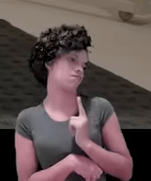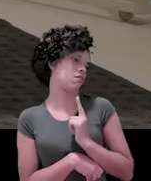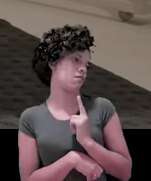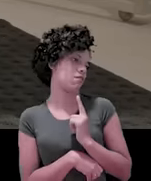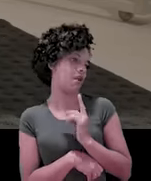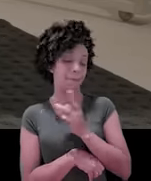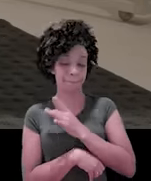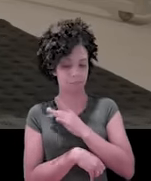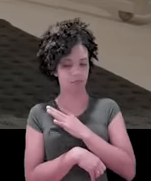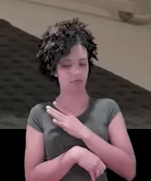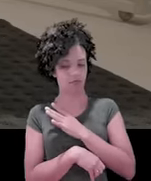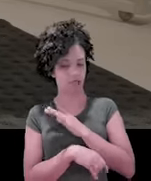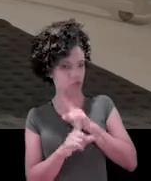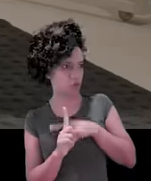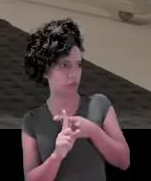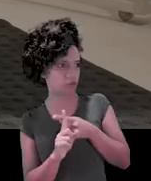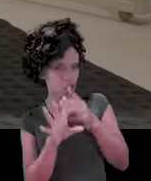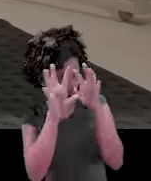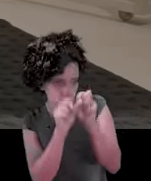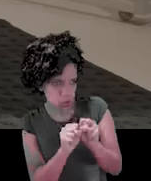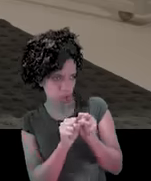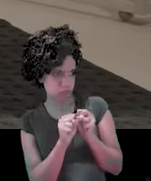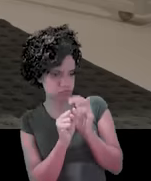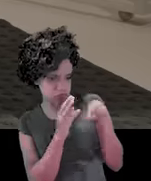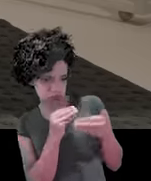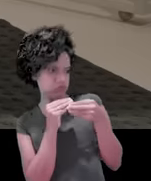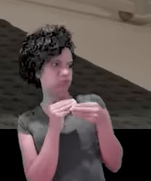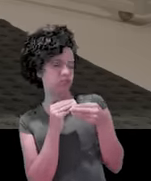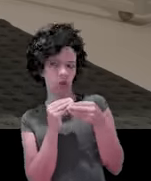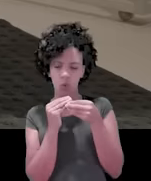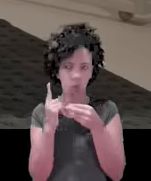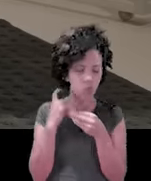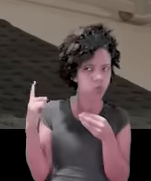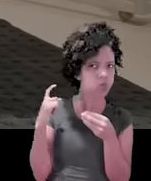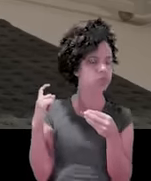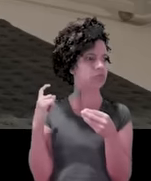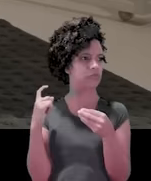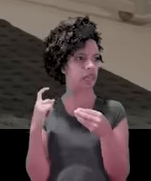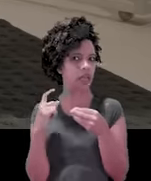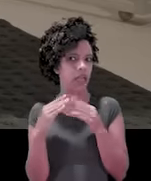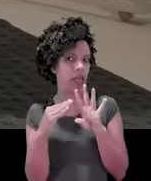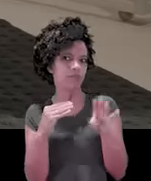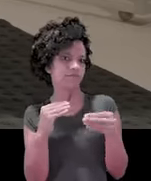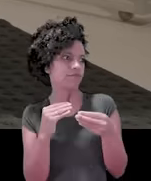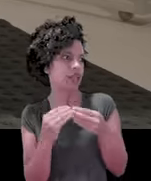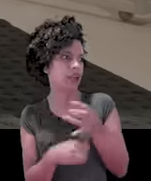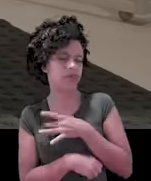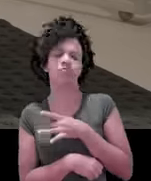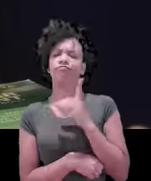e quando ele se somavam a escuridão com o desconhecido meu erro de medo